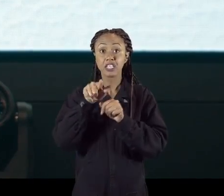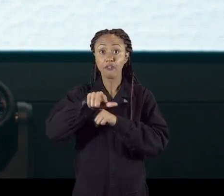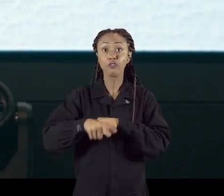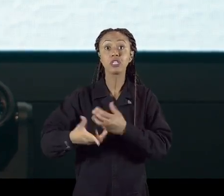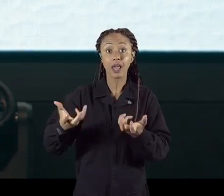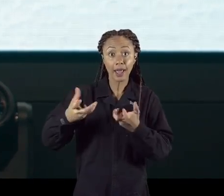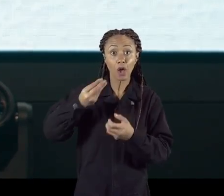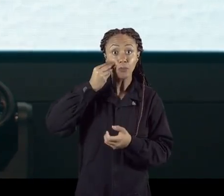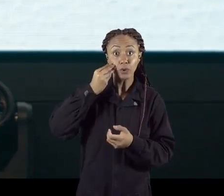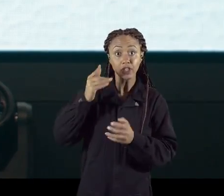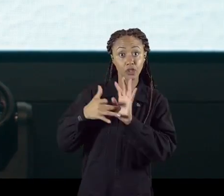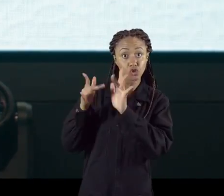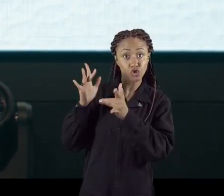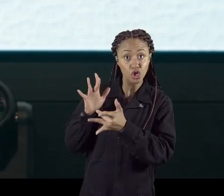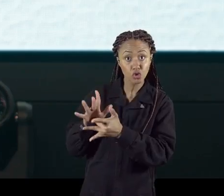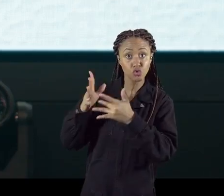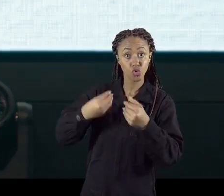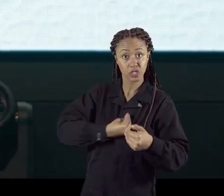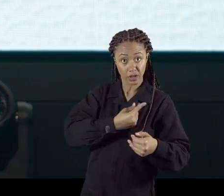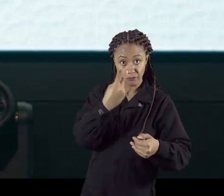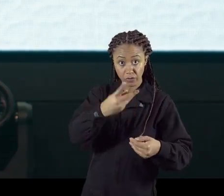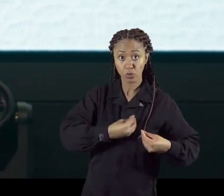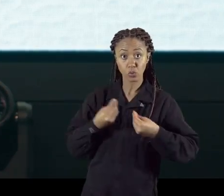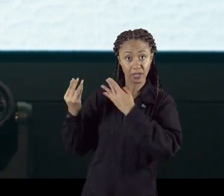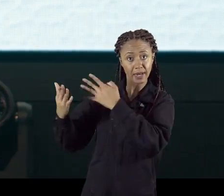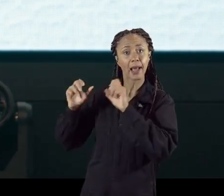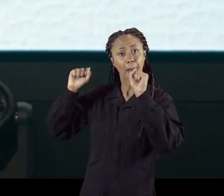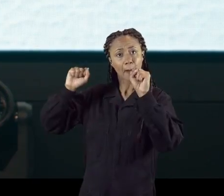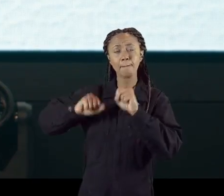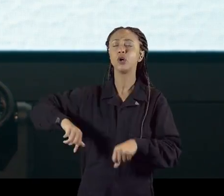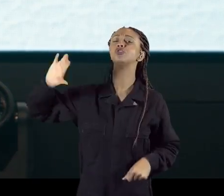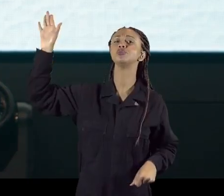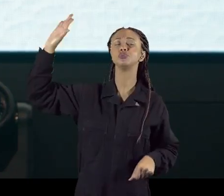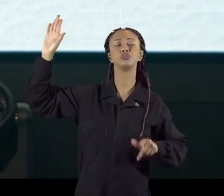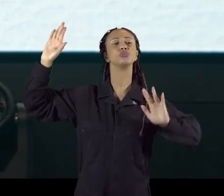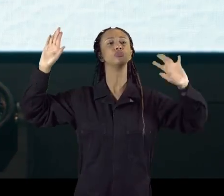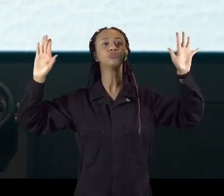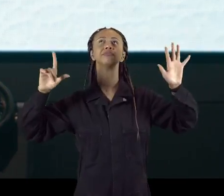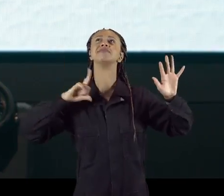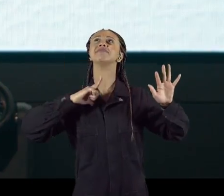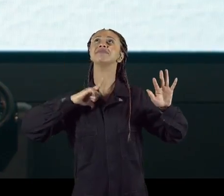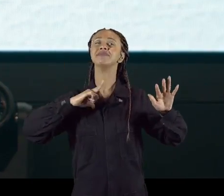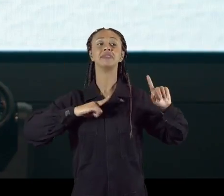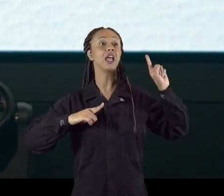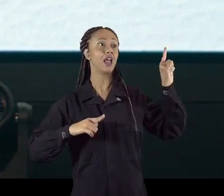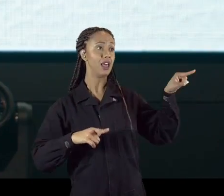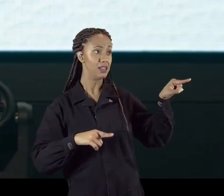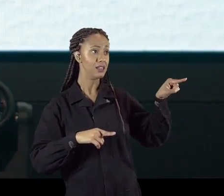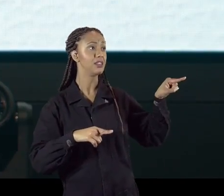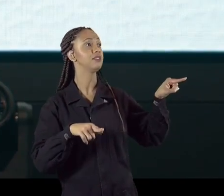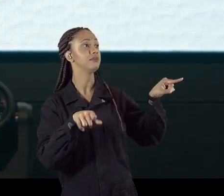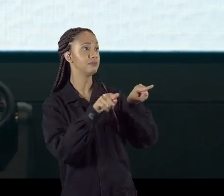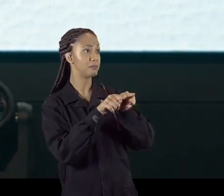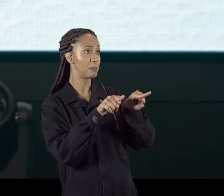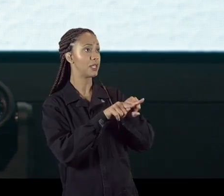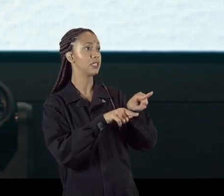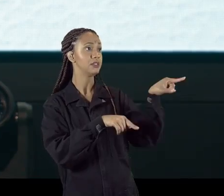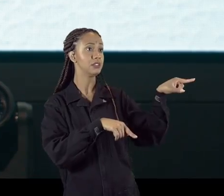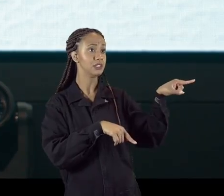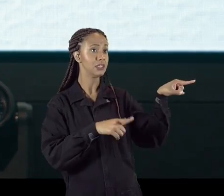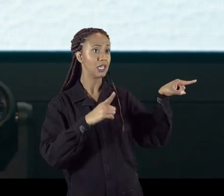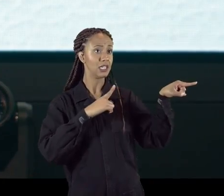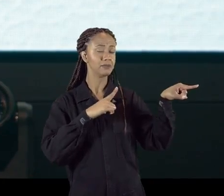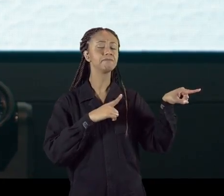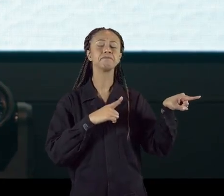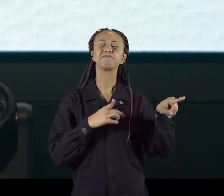oportunidade graças a Deus alguém aqui graças a Deus também aqui desse lado aqui desse lado aqui também nas pontas